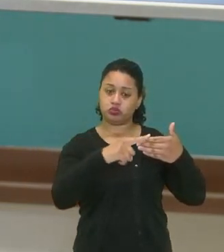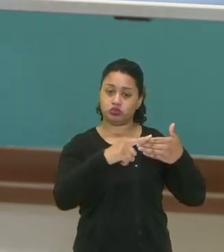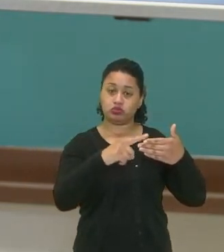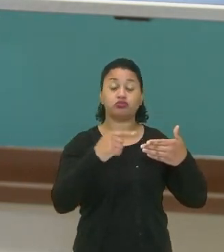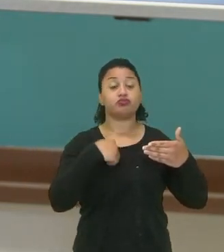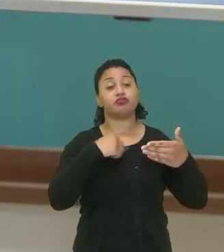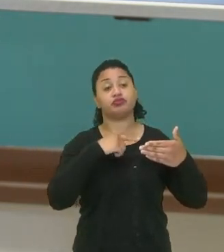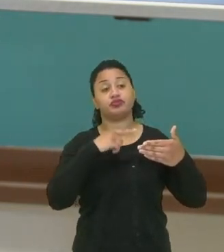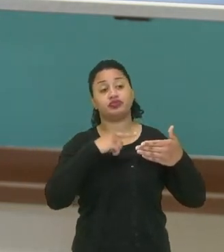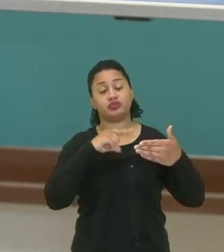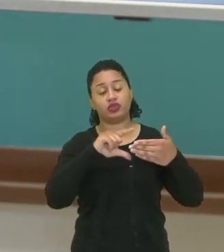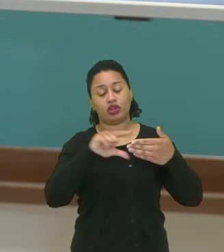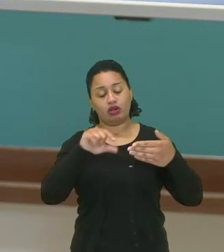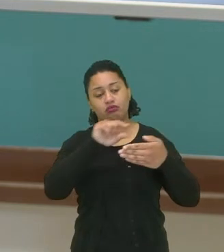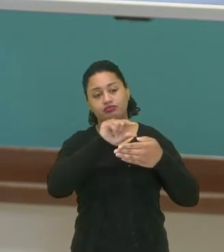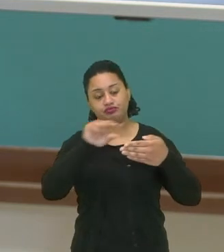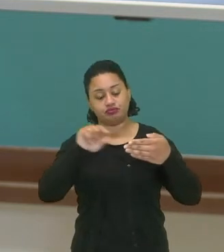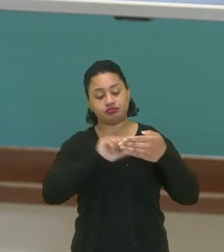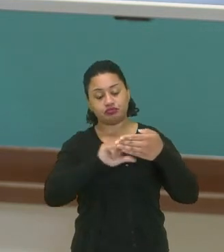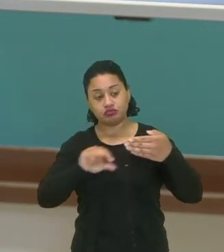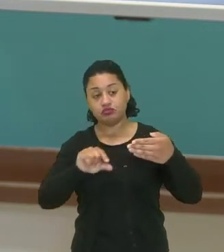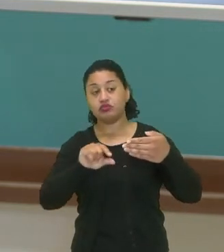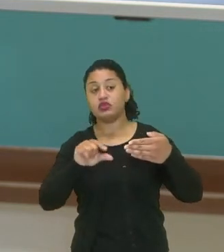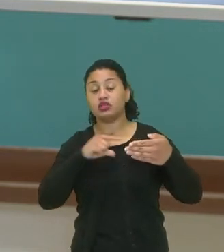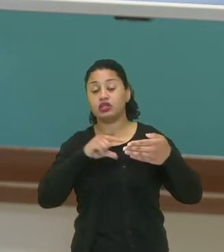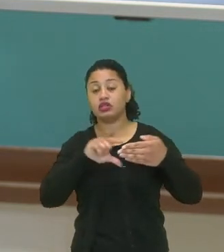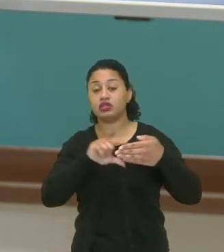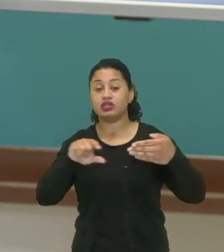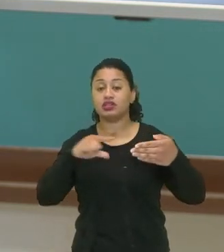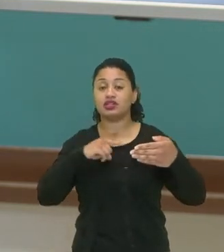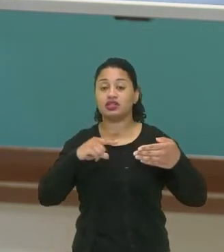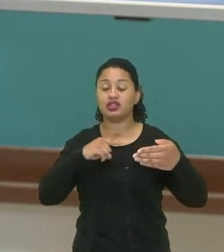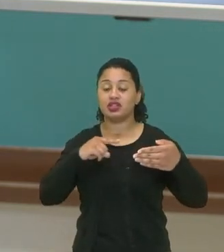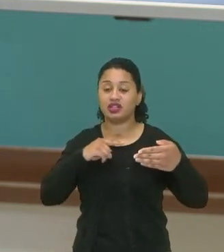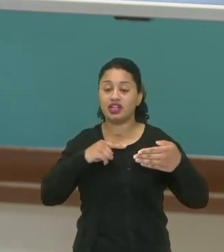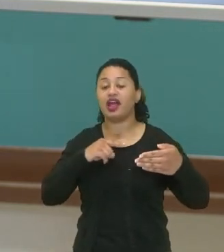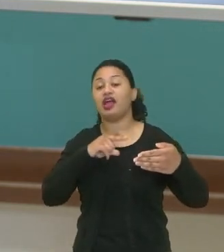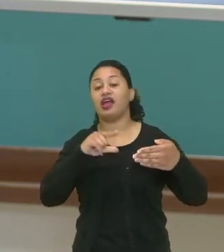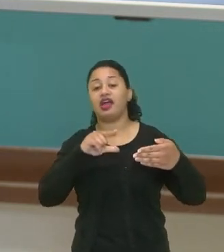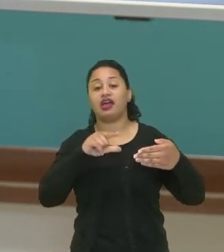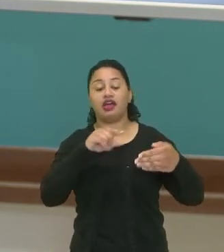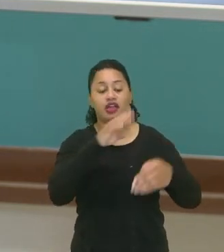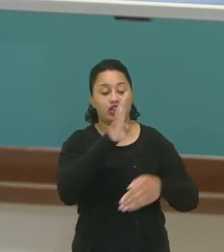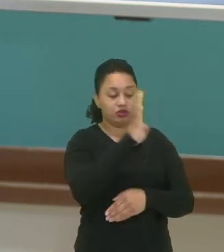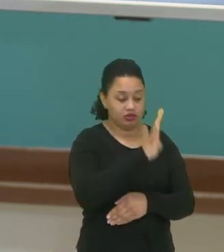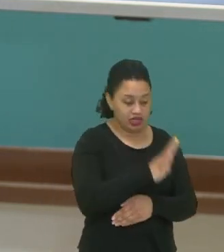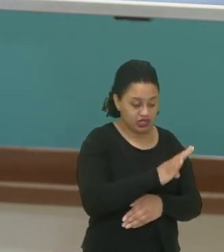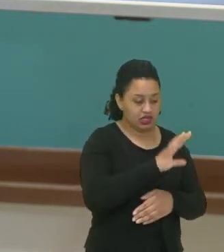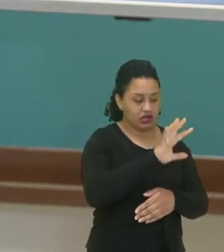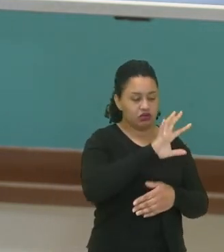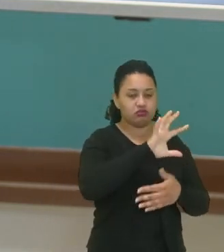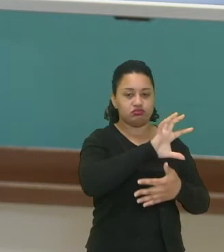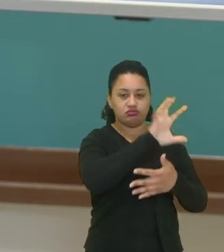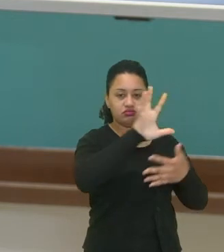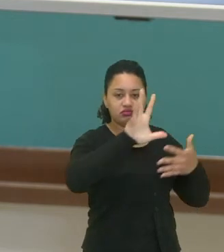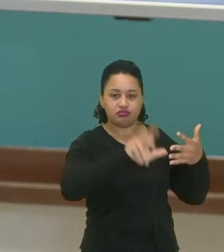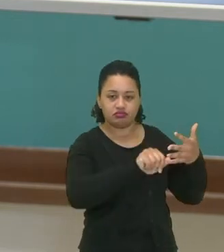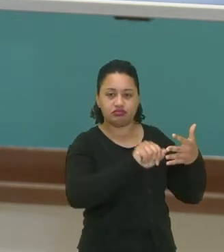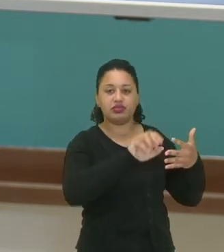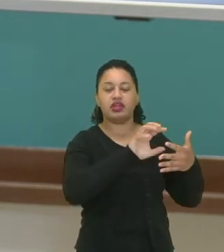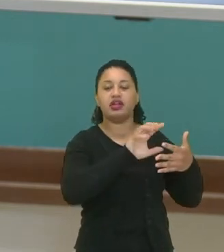o equatorial, tem tanto na África como no Brasil, na região da Amazônia, e lá na região da África, na região da floresta do